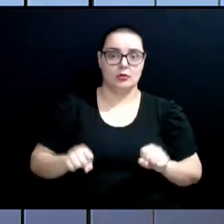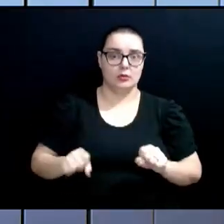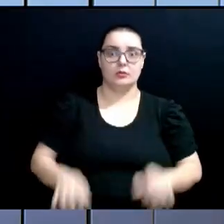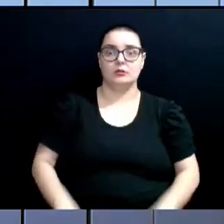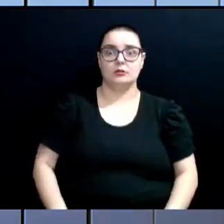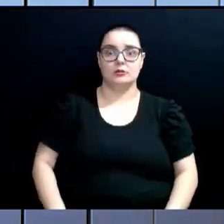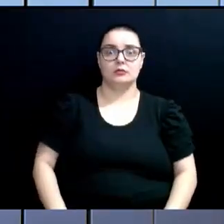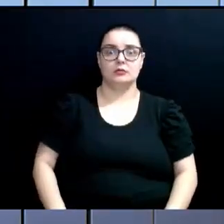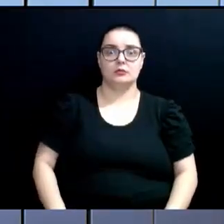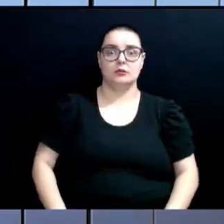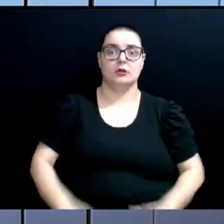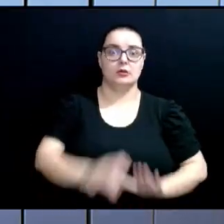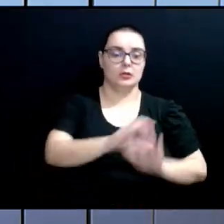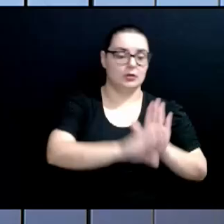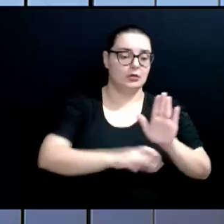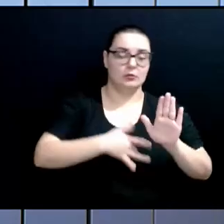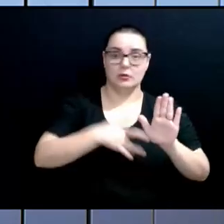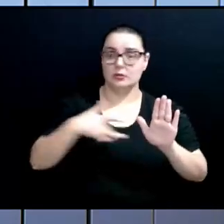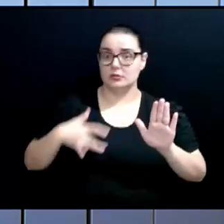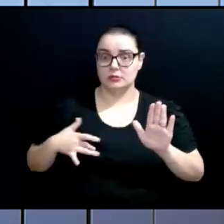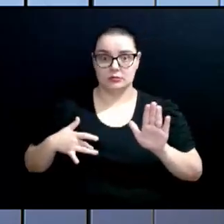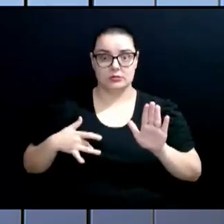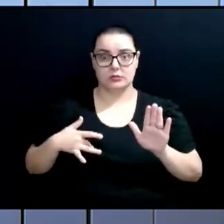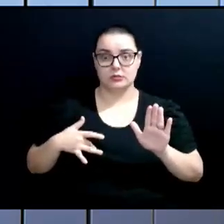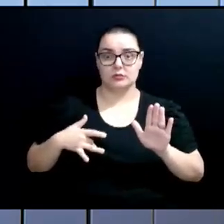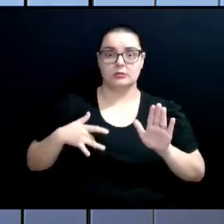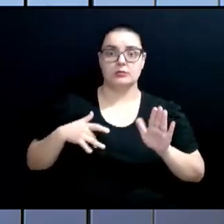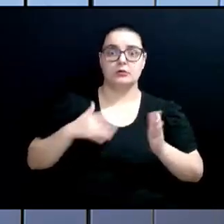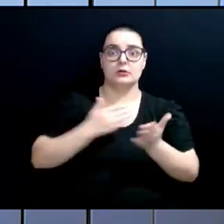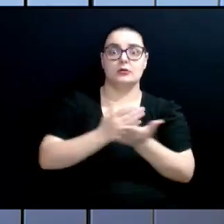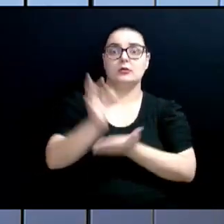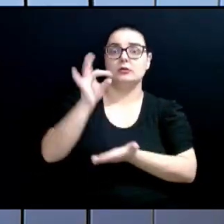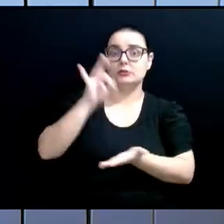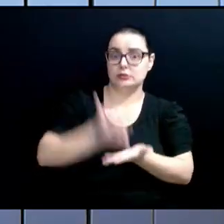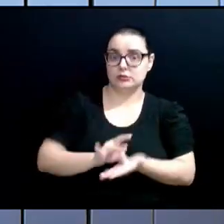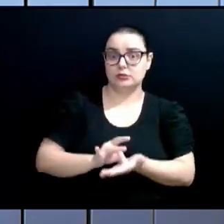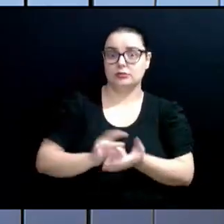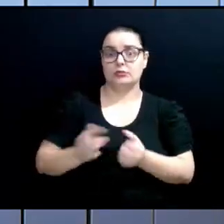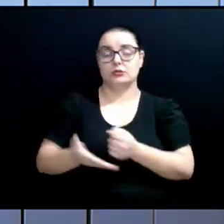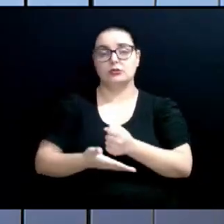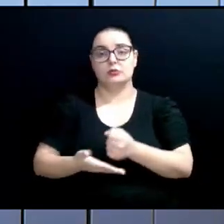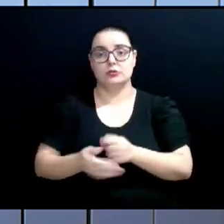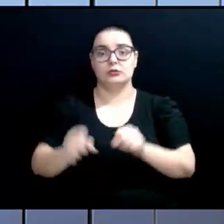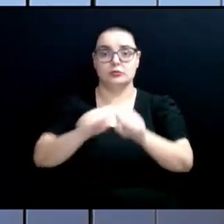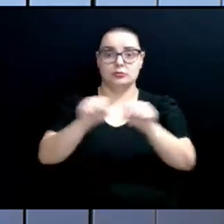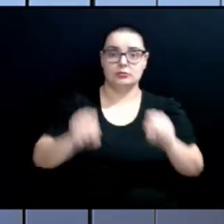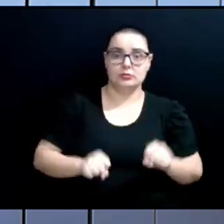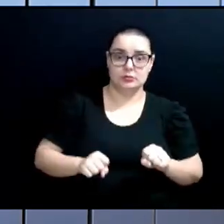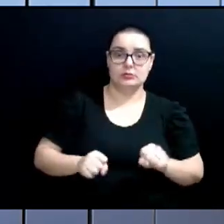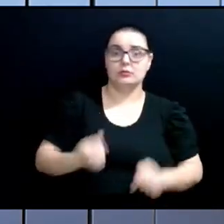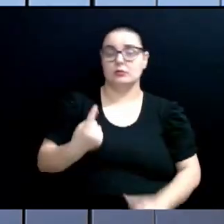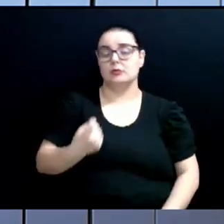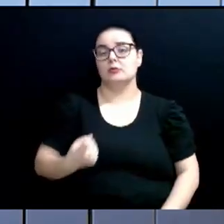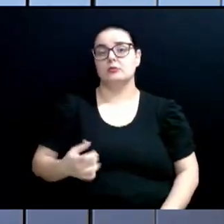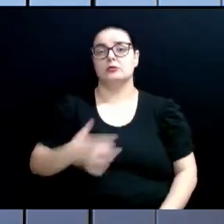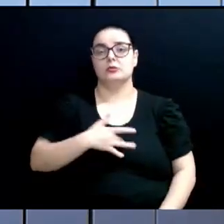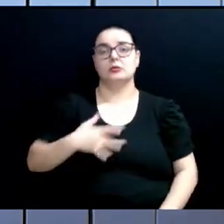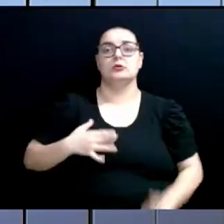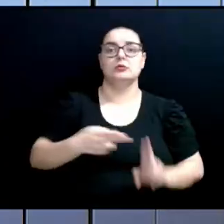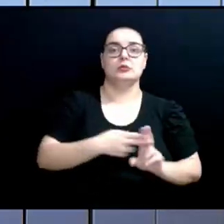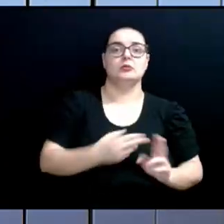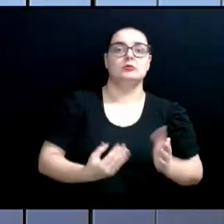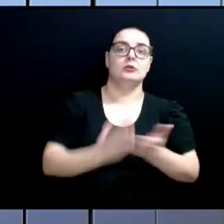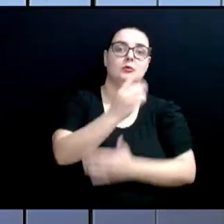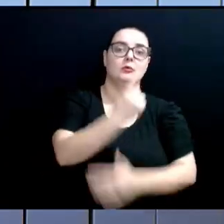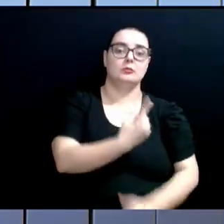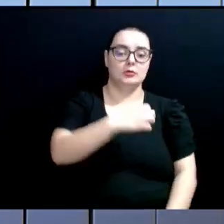da saúde, que vai originar, né, que vai estabelecer as bases do Sistema Único de Saúde, que vai ser aprovado em 1990, né, 2